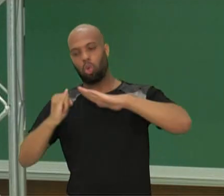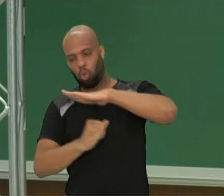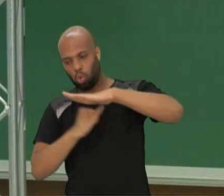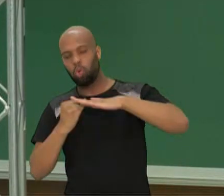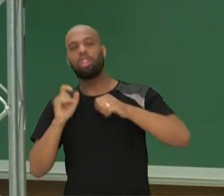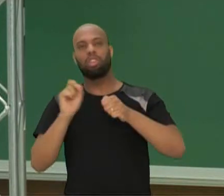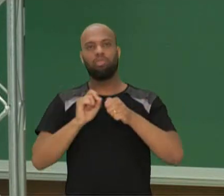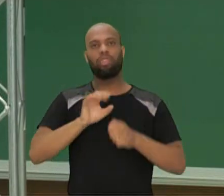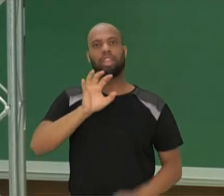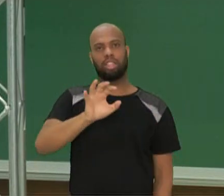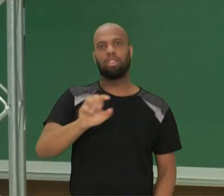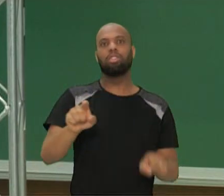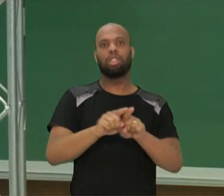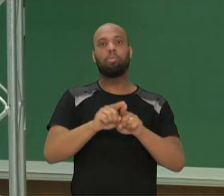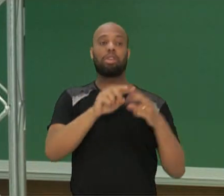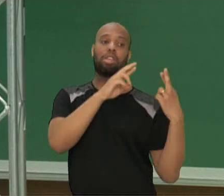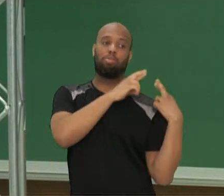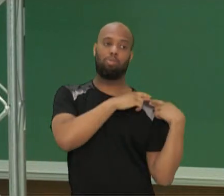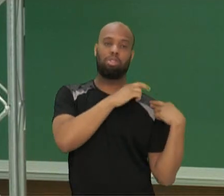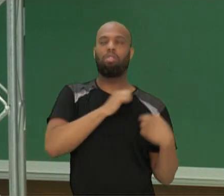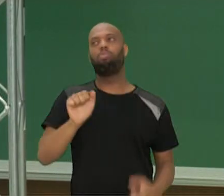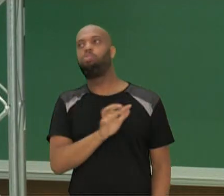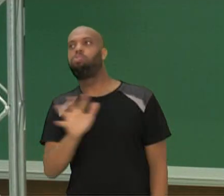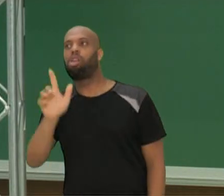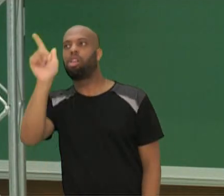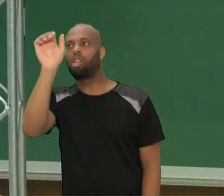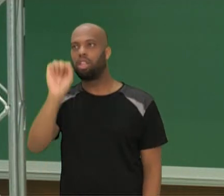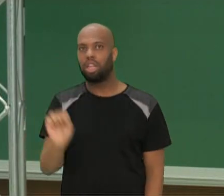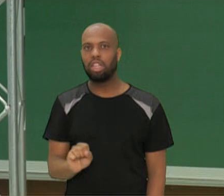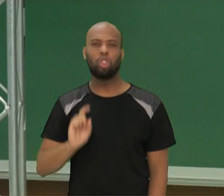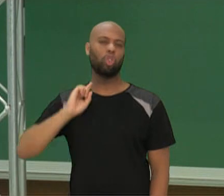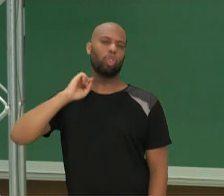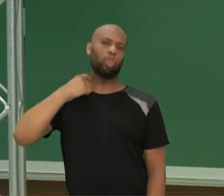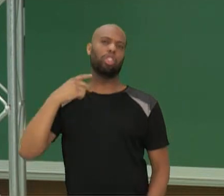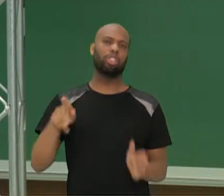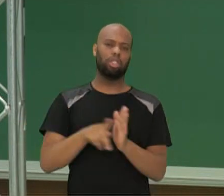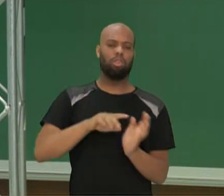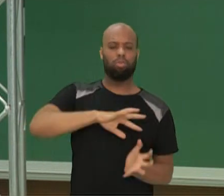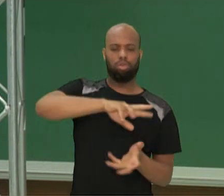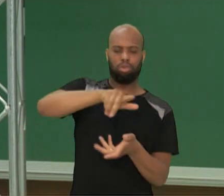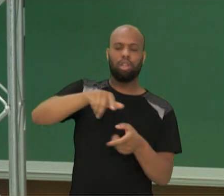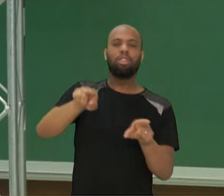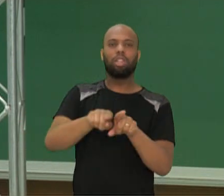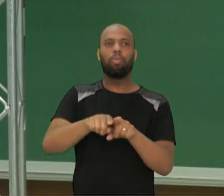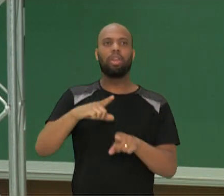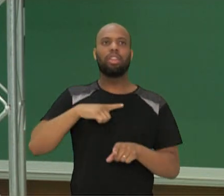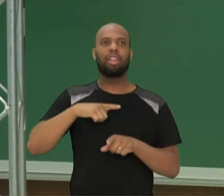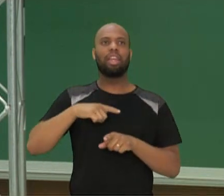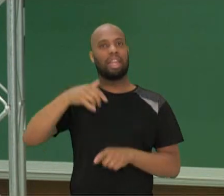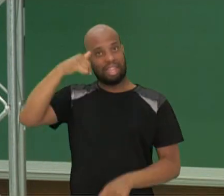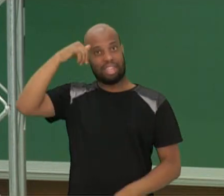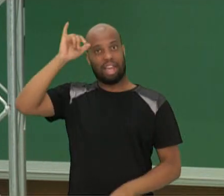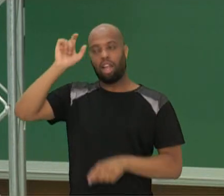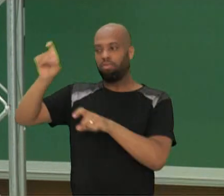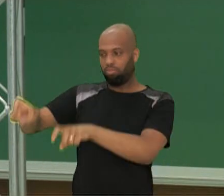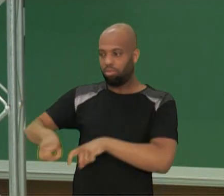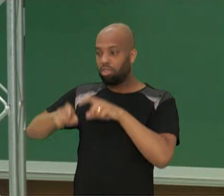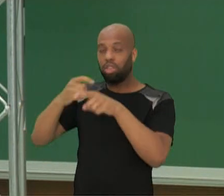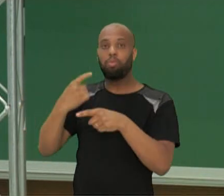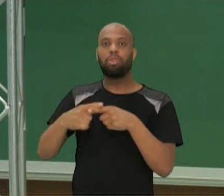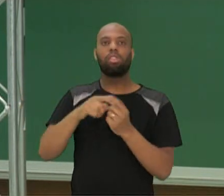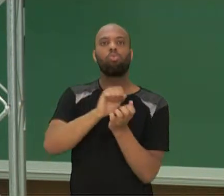que ela é responsável por emissão de gases poluentes para a atmosfera. E nós temos também a criação de gado bovino, que o ato